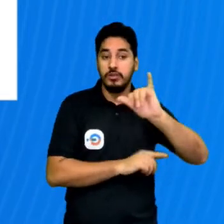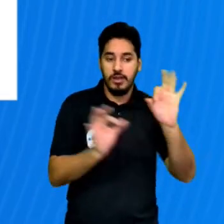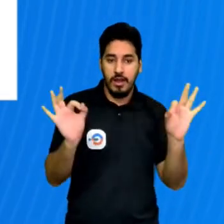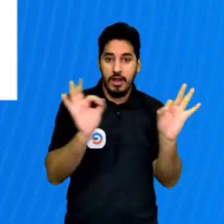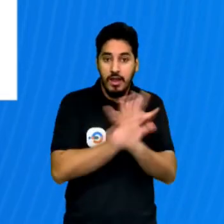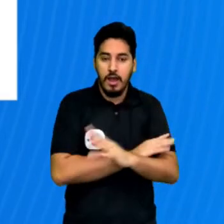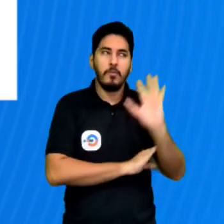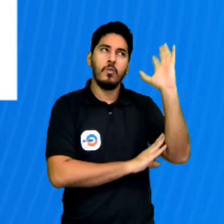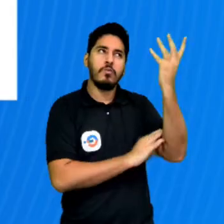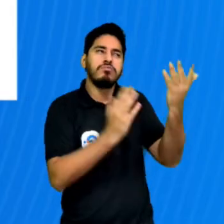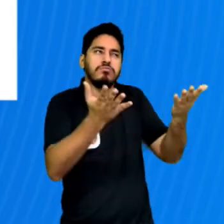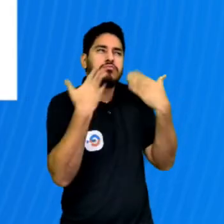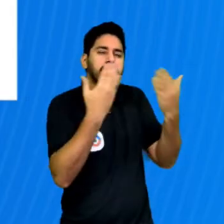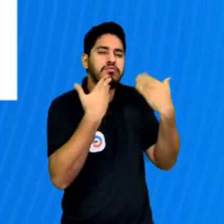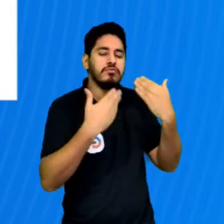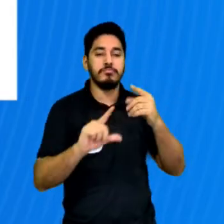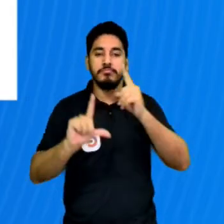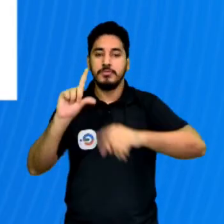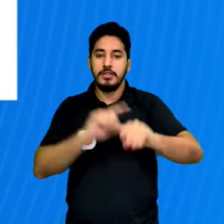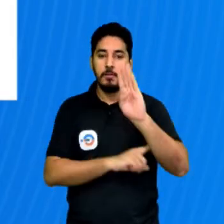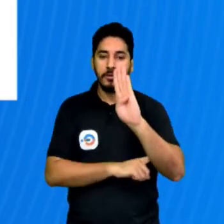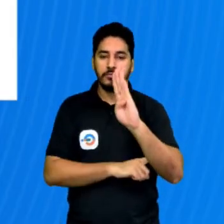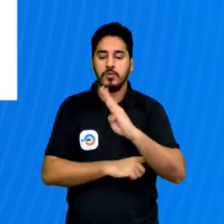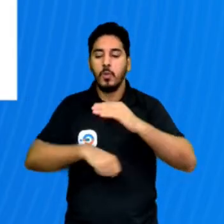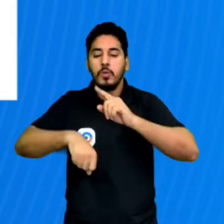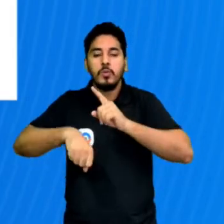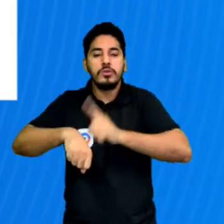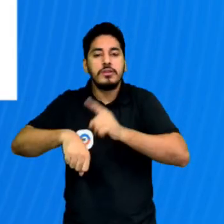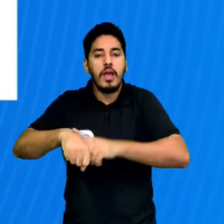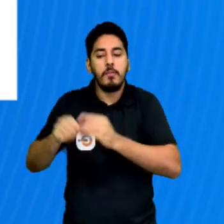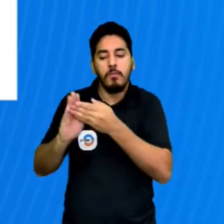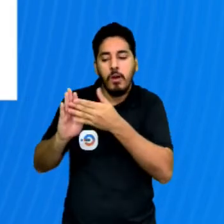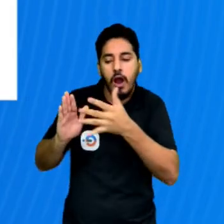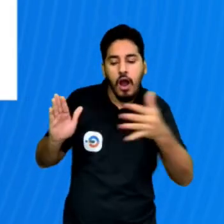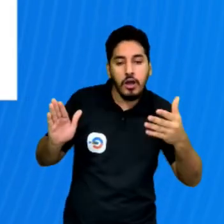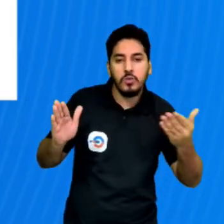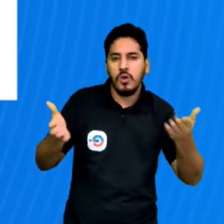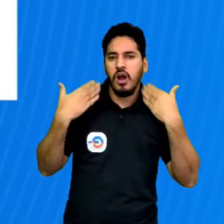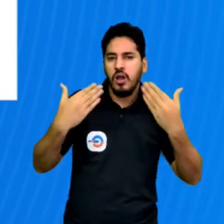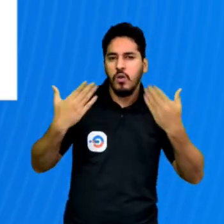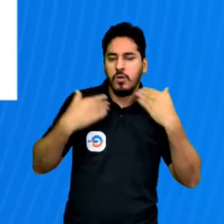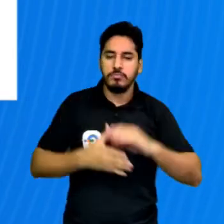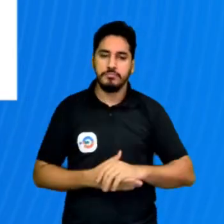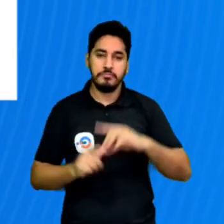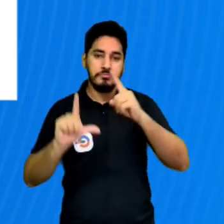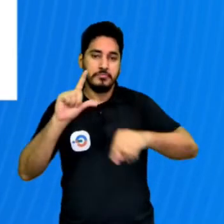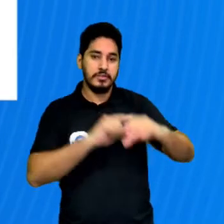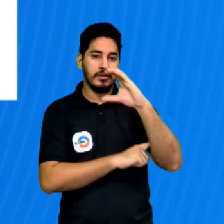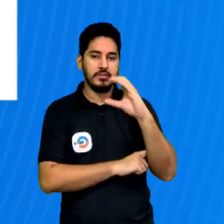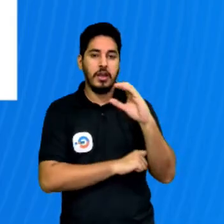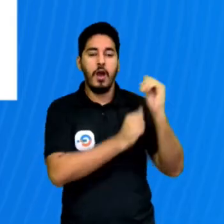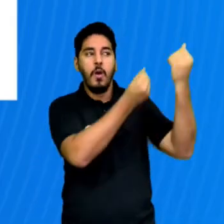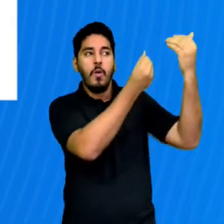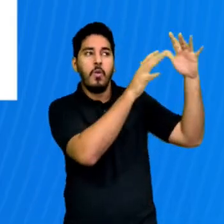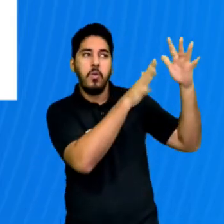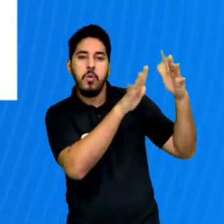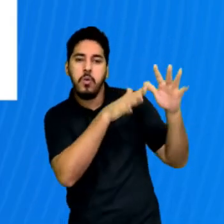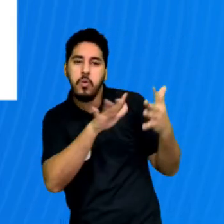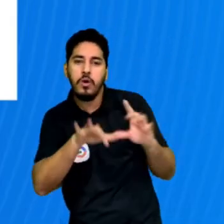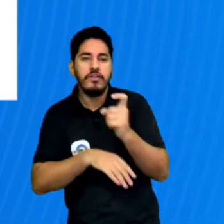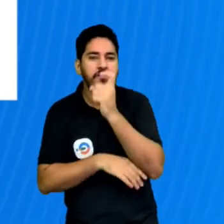verão; letra B, a duração do período do calor; letra C, a frente fria que se aproxima de São